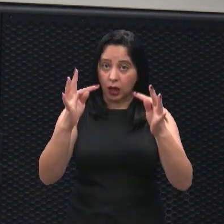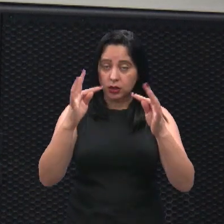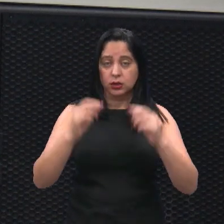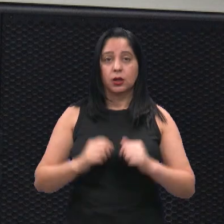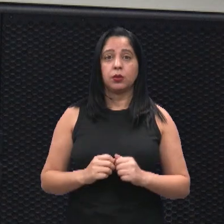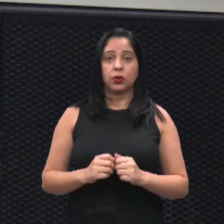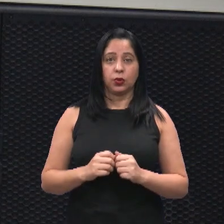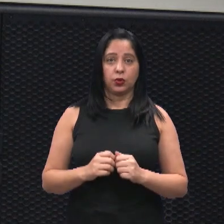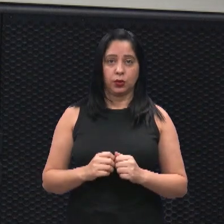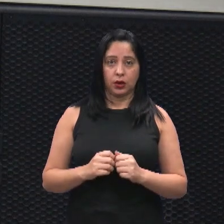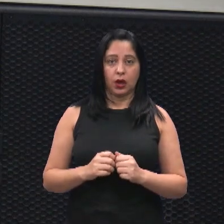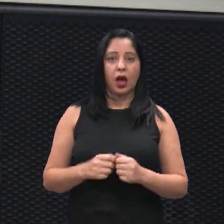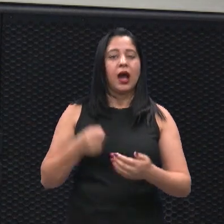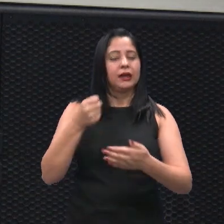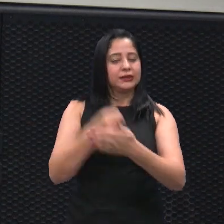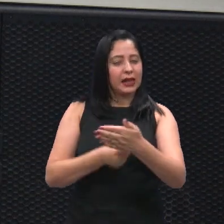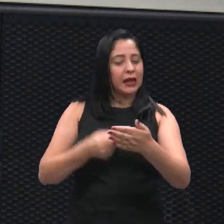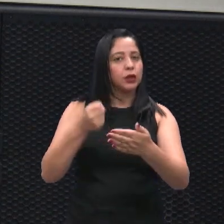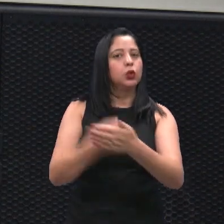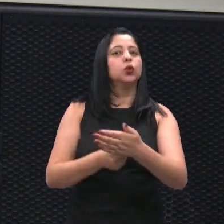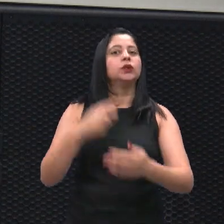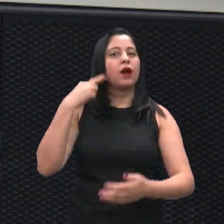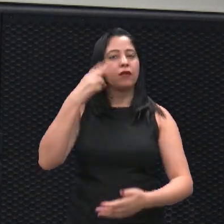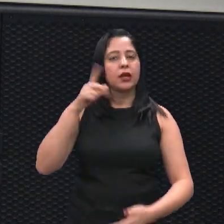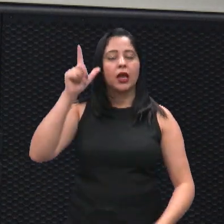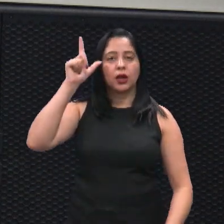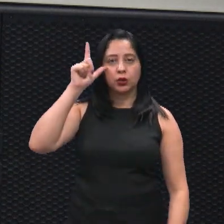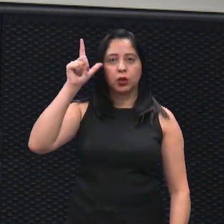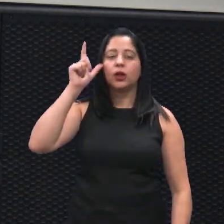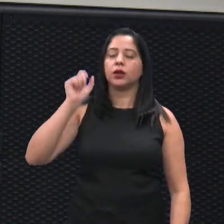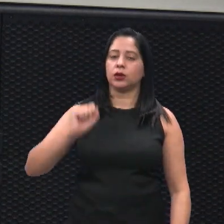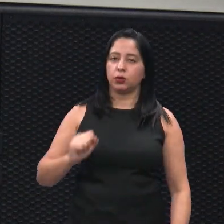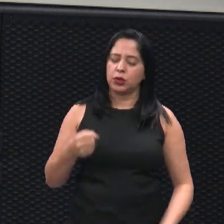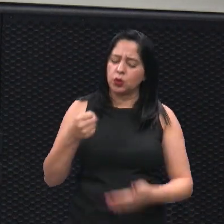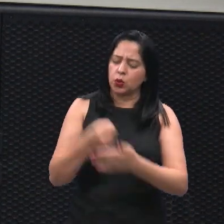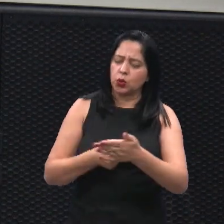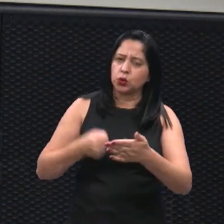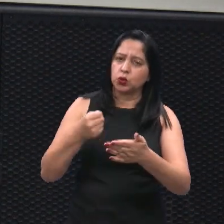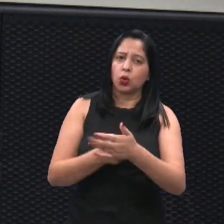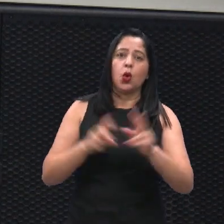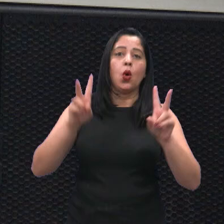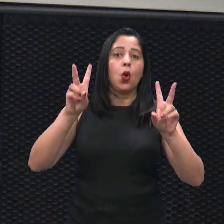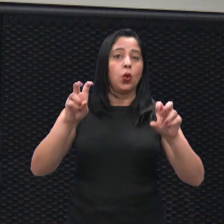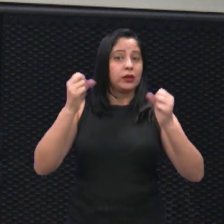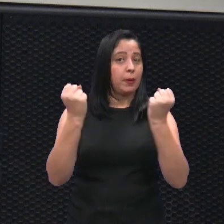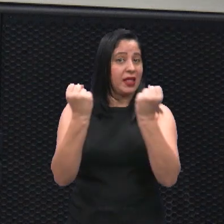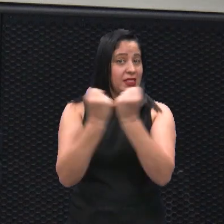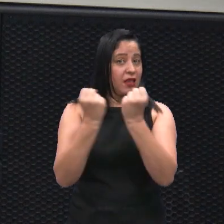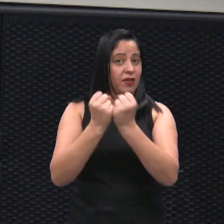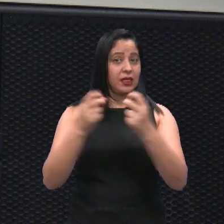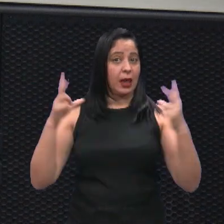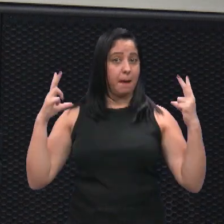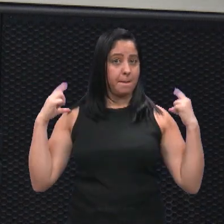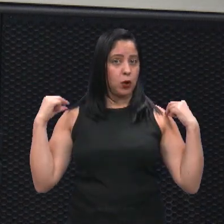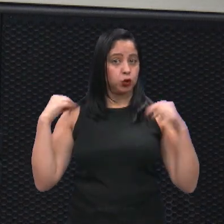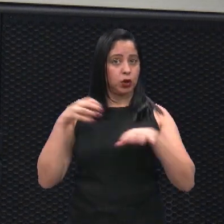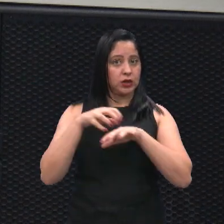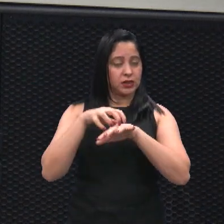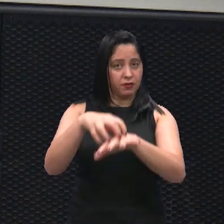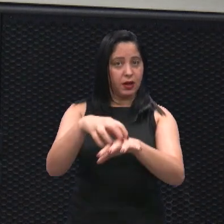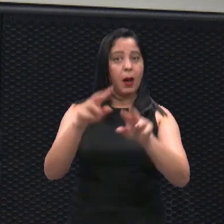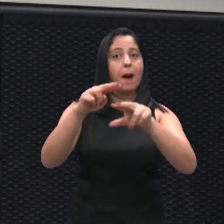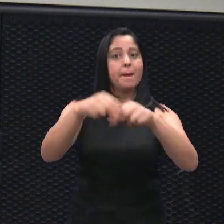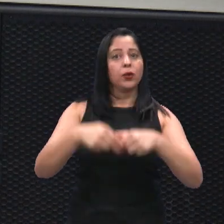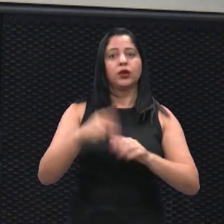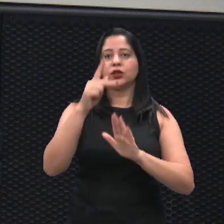anterior, da luta do vereador Lino Bispo por esta pauta, que inclusive conversou conosco, e por isso o PL, de forma unânime,